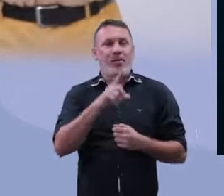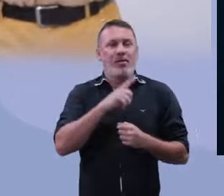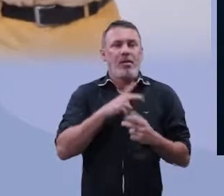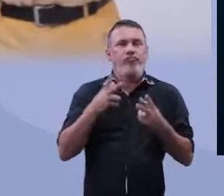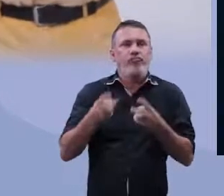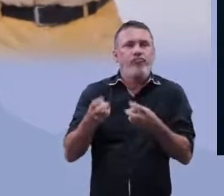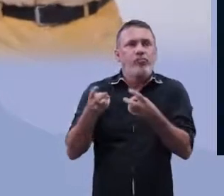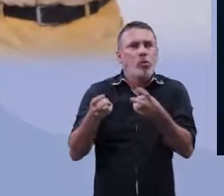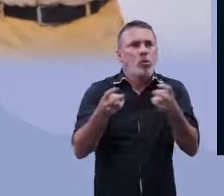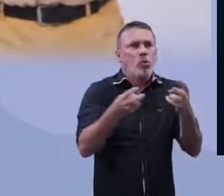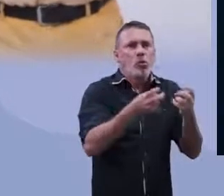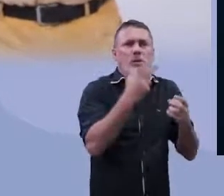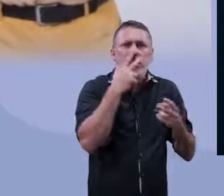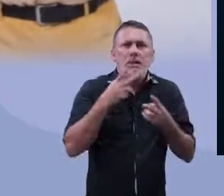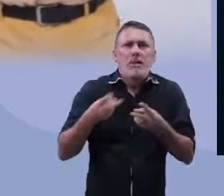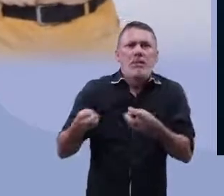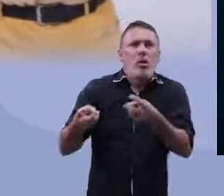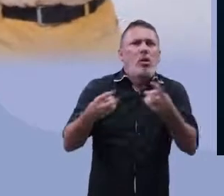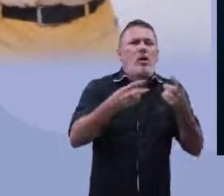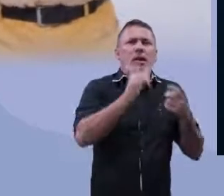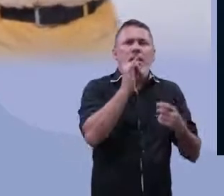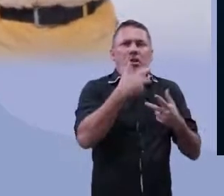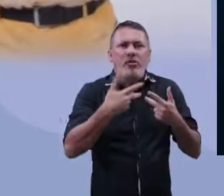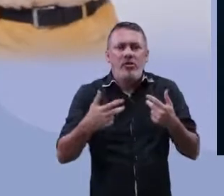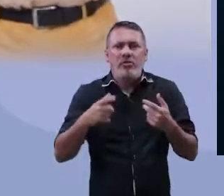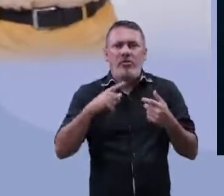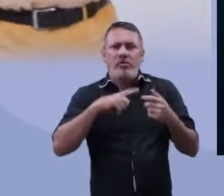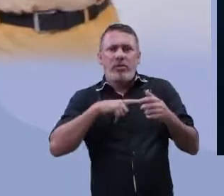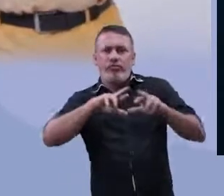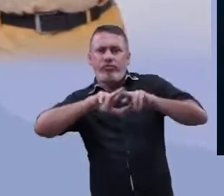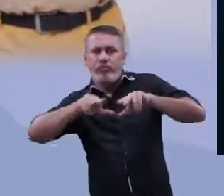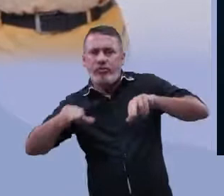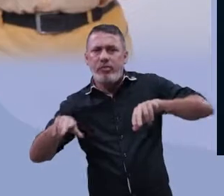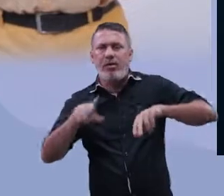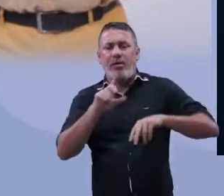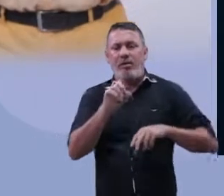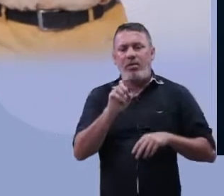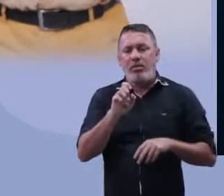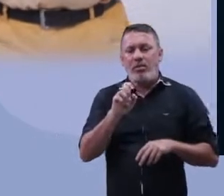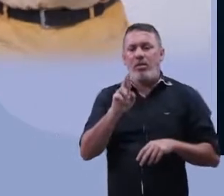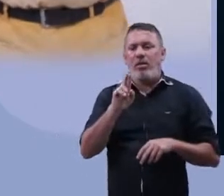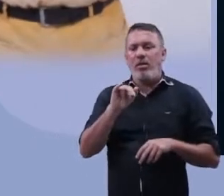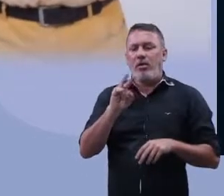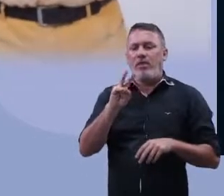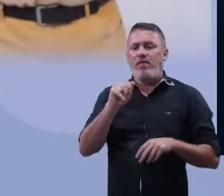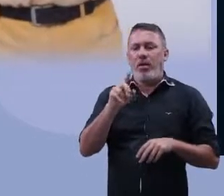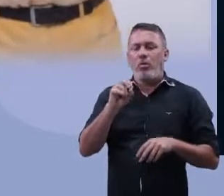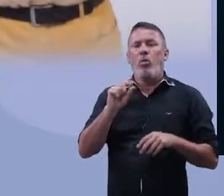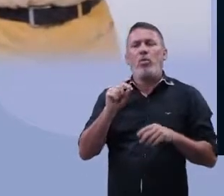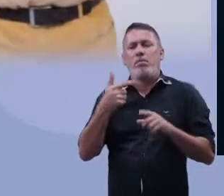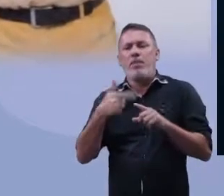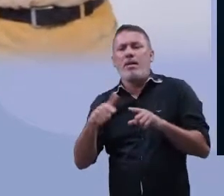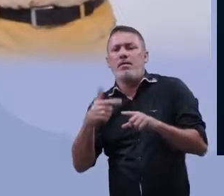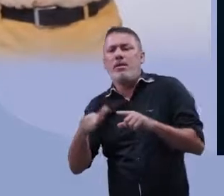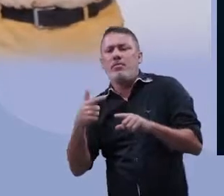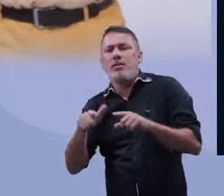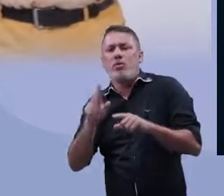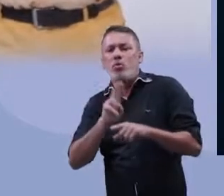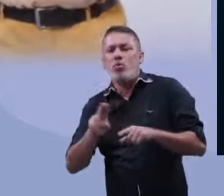considerável dessas fontes e dos seus derivados, nós temos aí um impacto que é